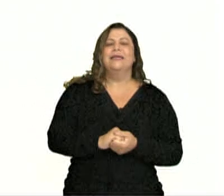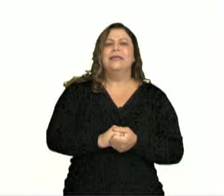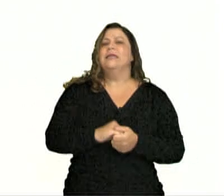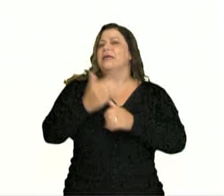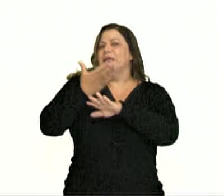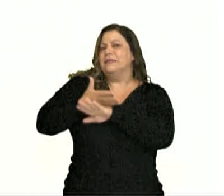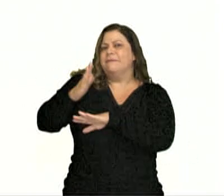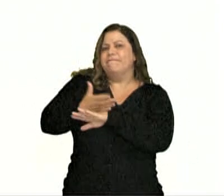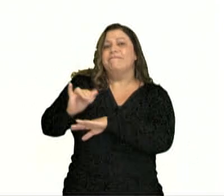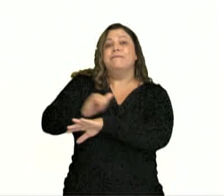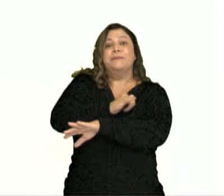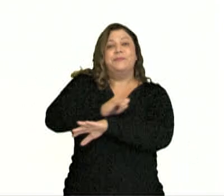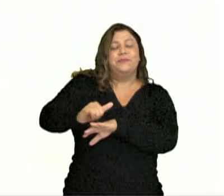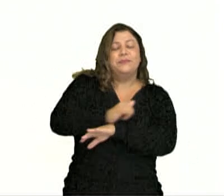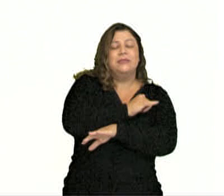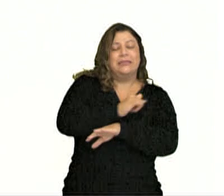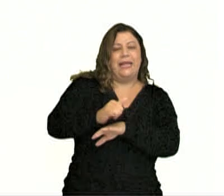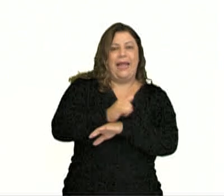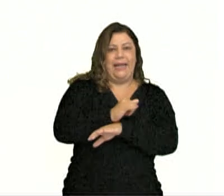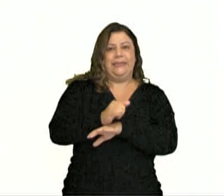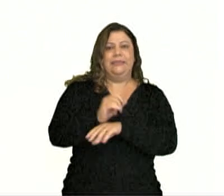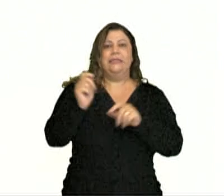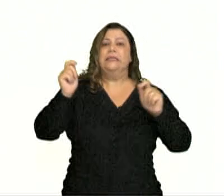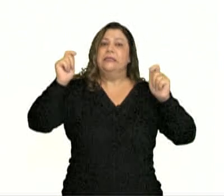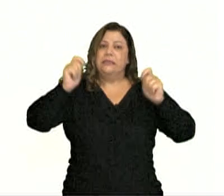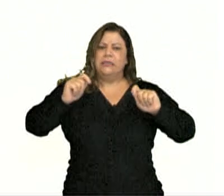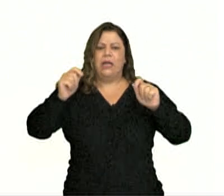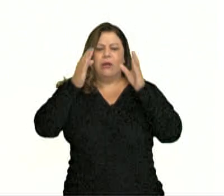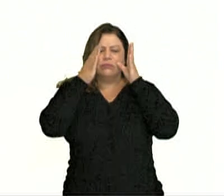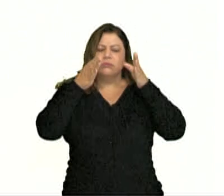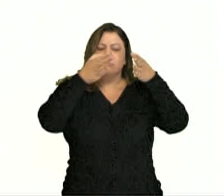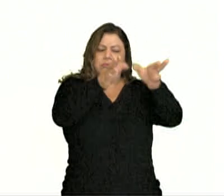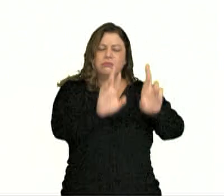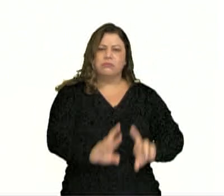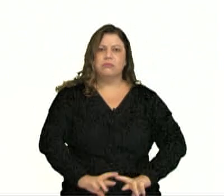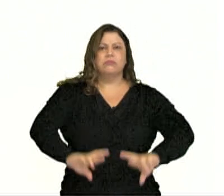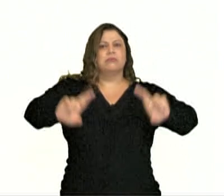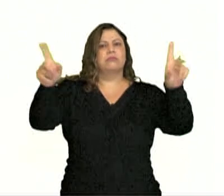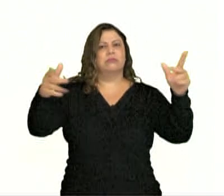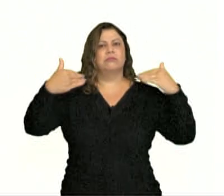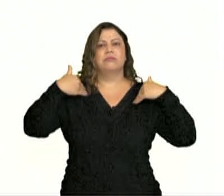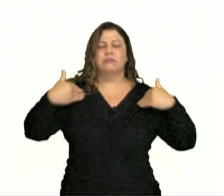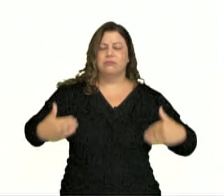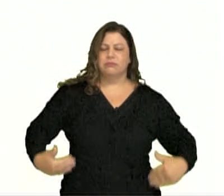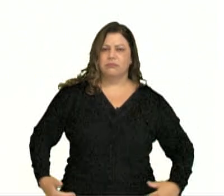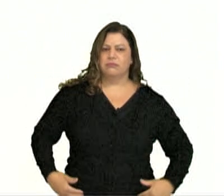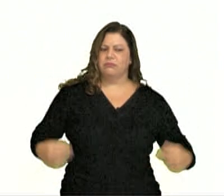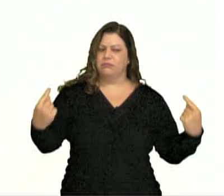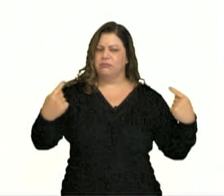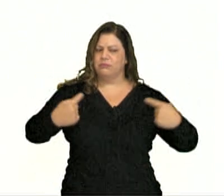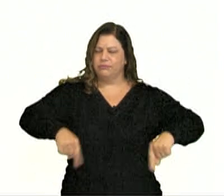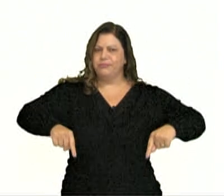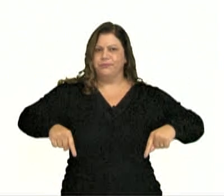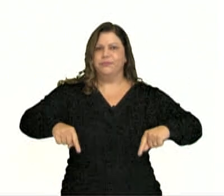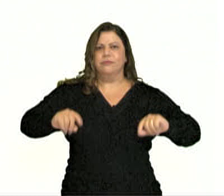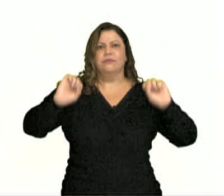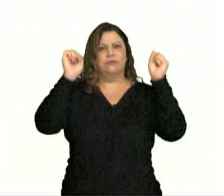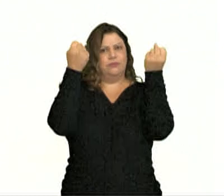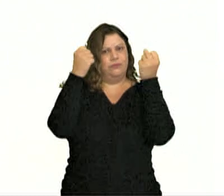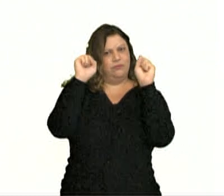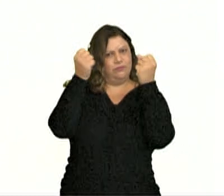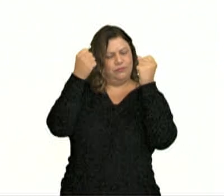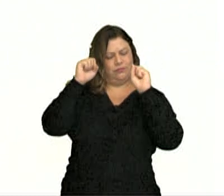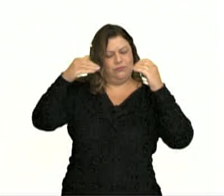técnicas alternativas para uma abordagem diferenciada do corpo. Ao contrário da ginástica de